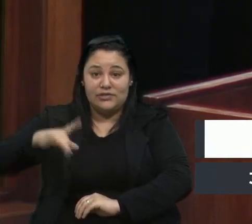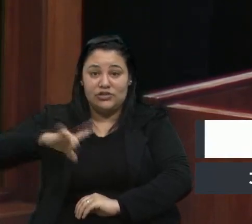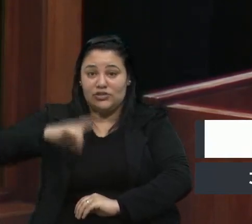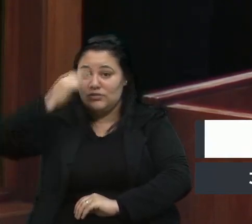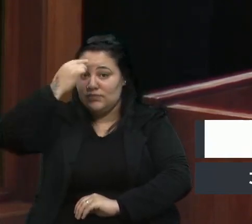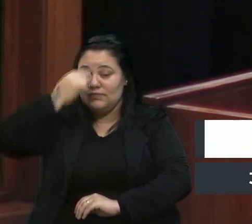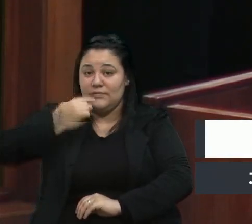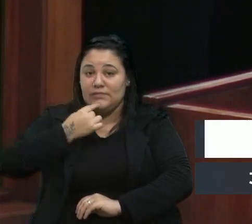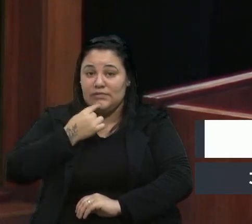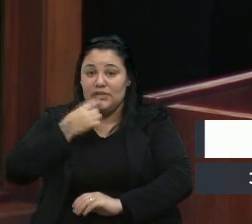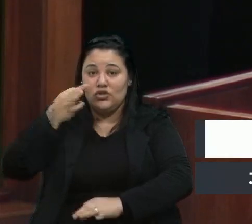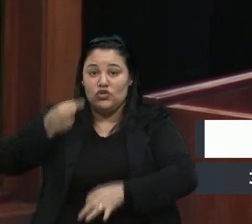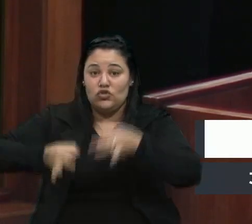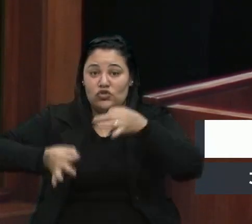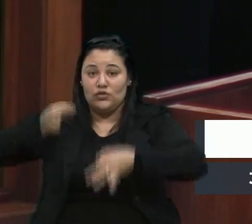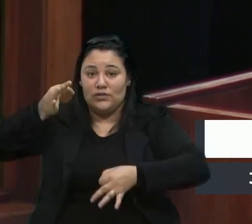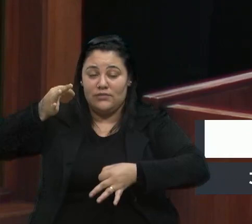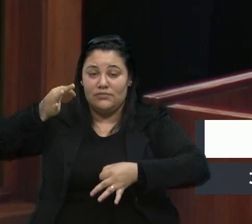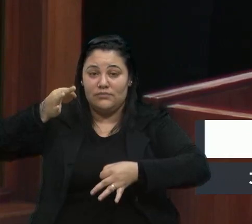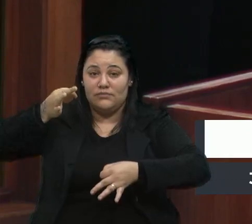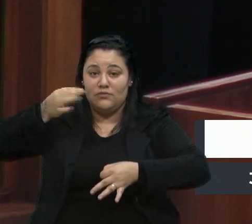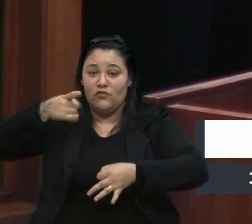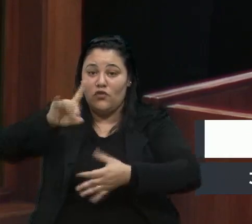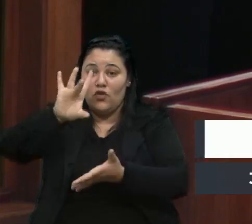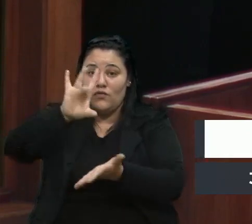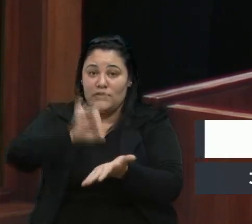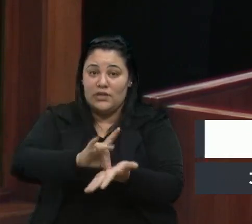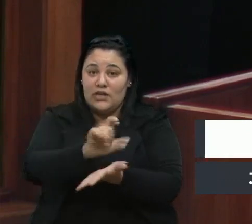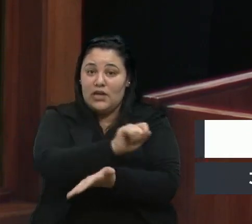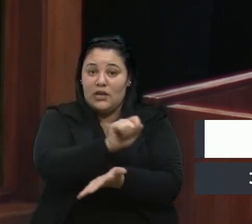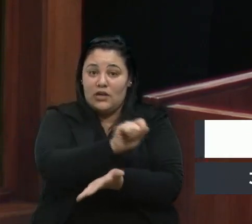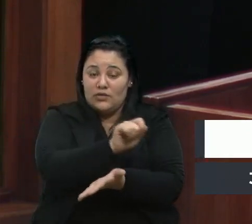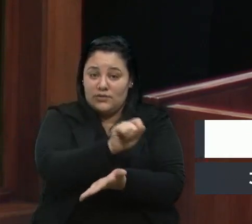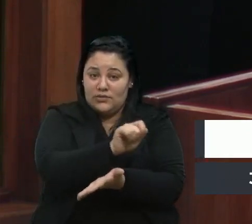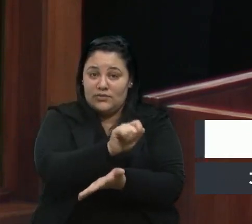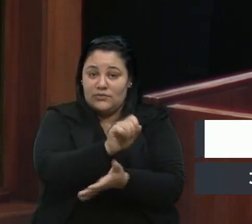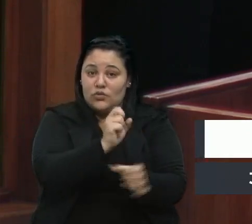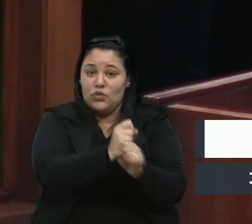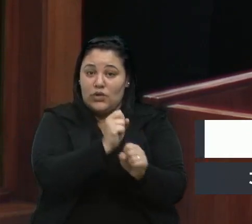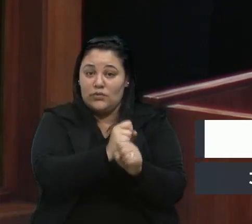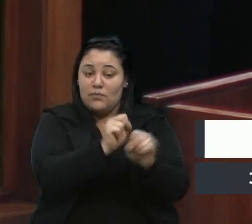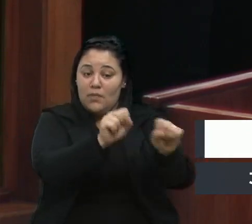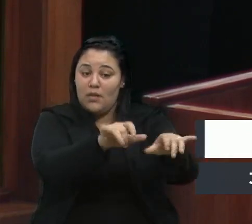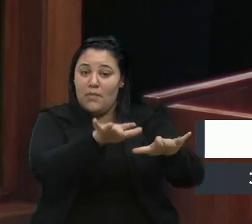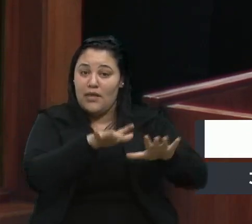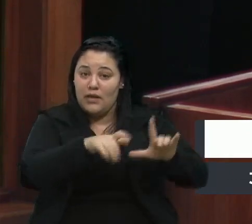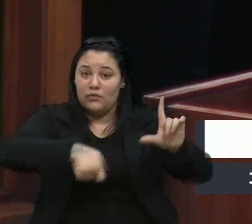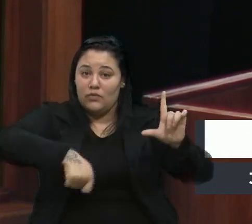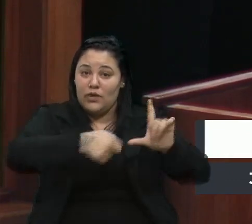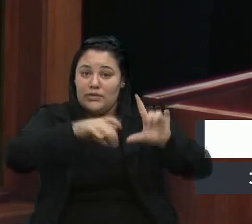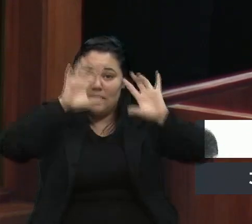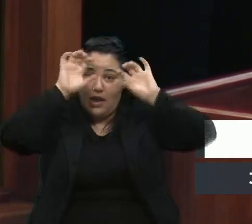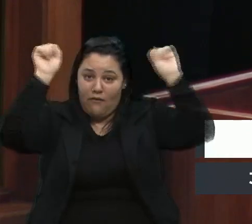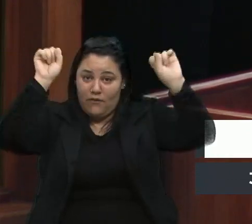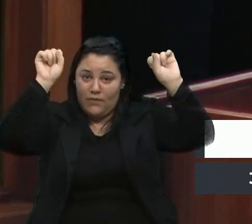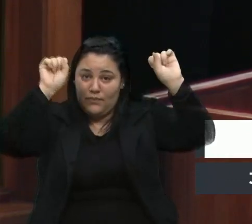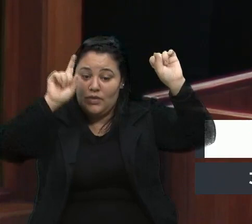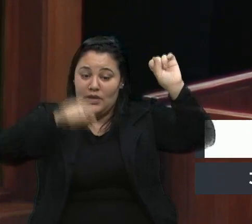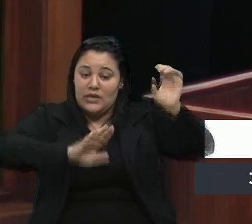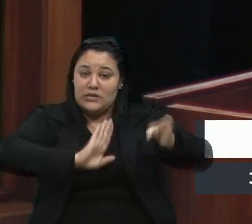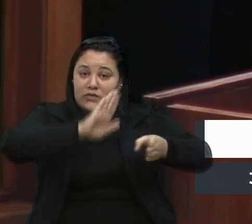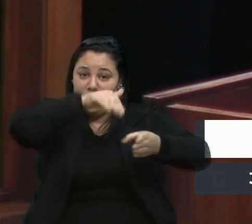liminar, foi referendada em agosto do corrente ano pelo plenário do STF. Em seu voto